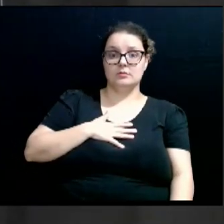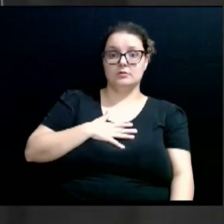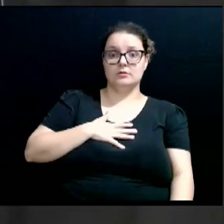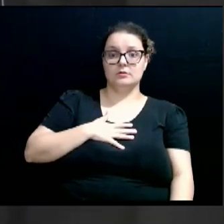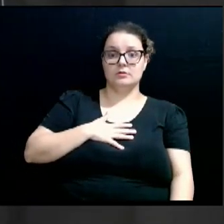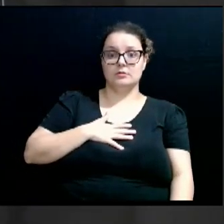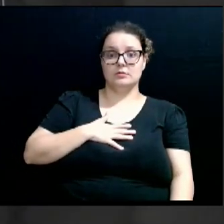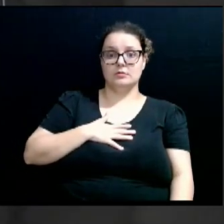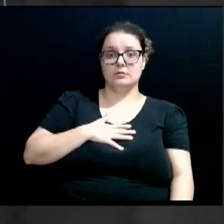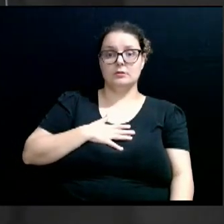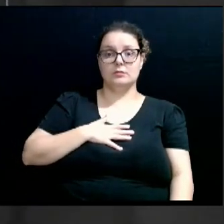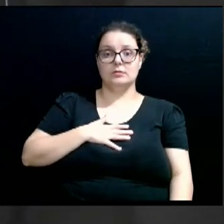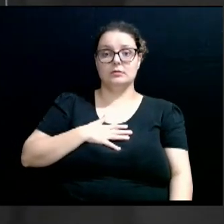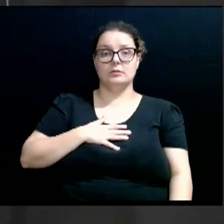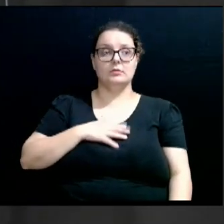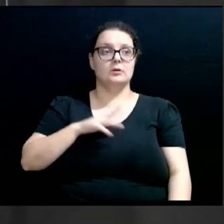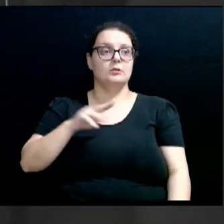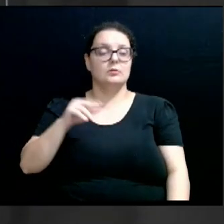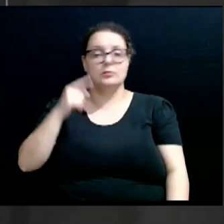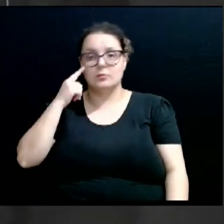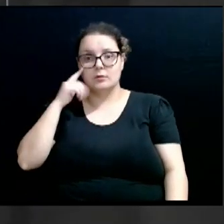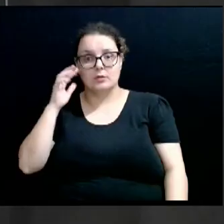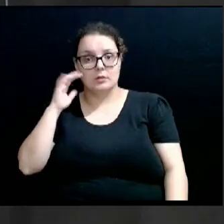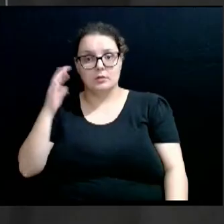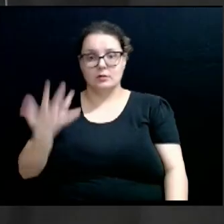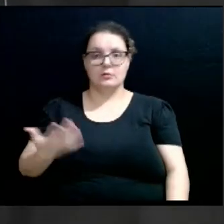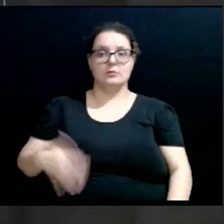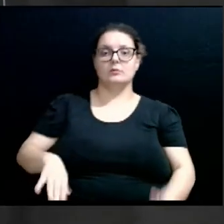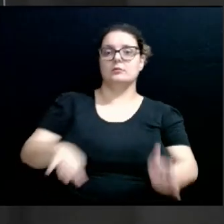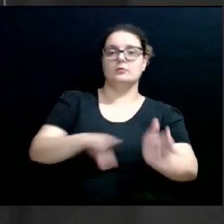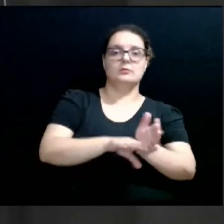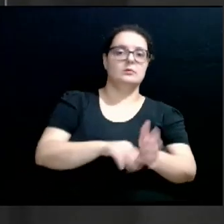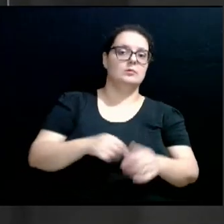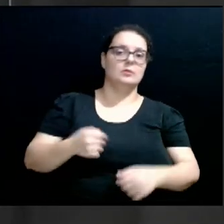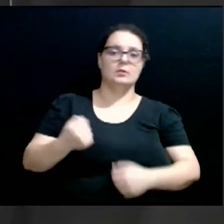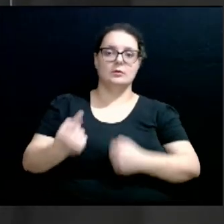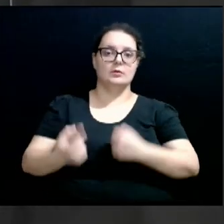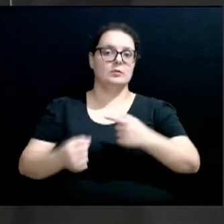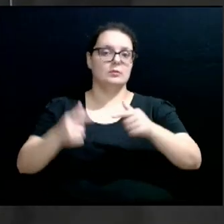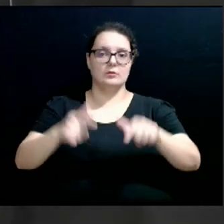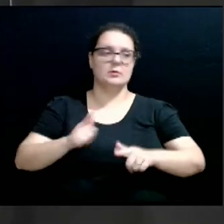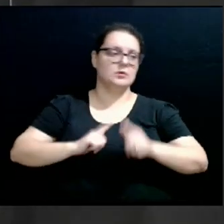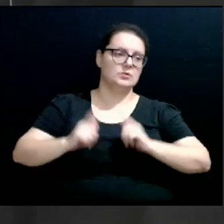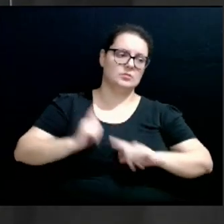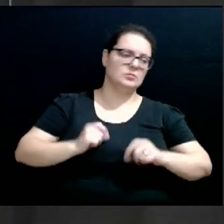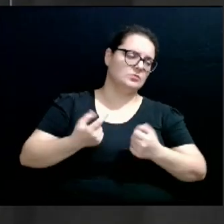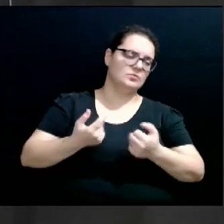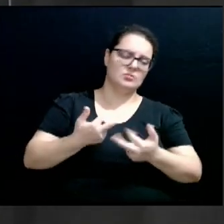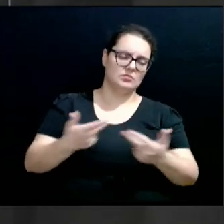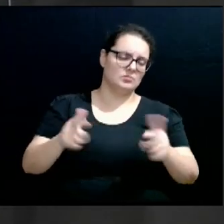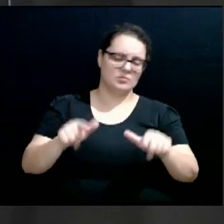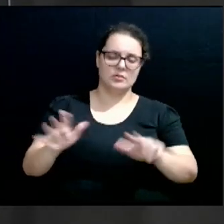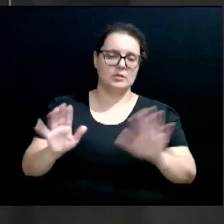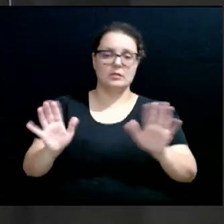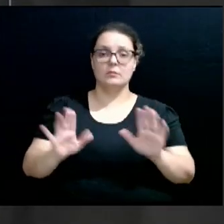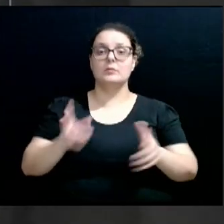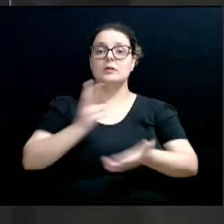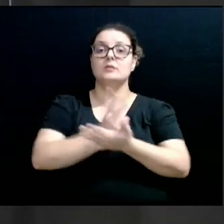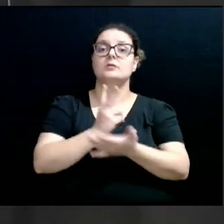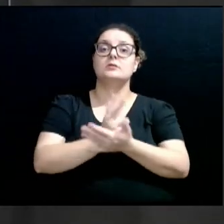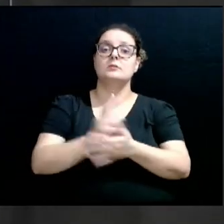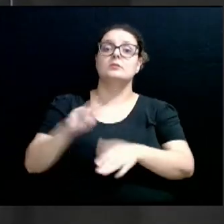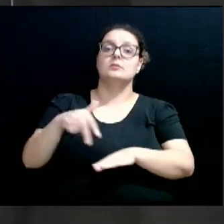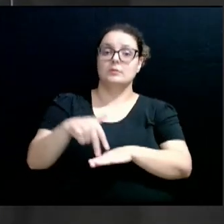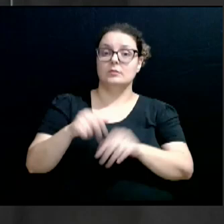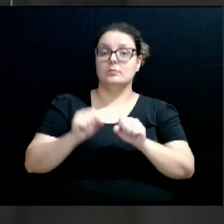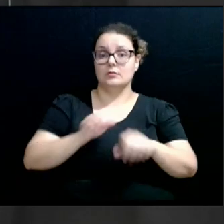nunca pensei em chegar em algum lugar, que eu quero ser uma gestora de algum lugar, não, mas eu sempre quis estar no lugar que eu pudesse contribuir.